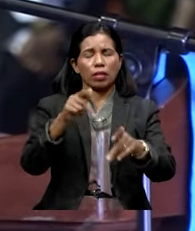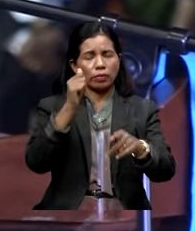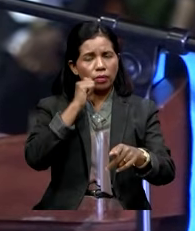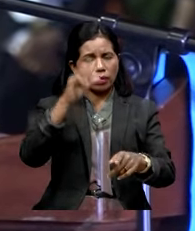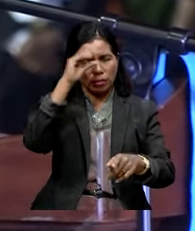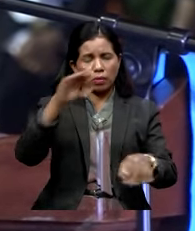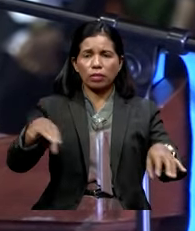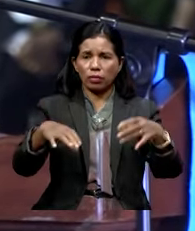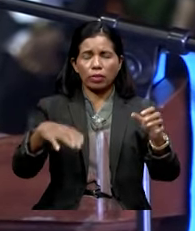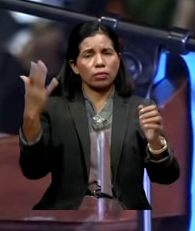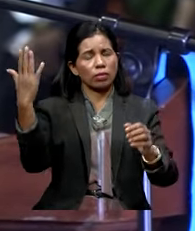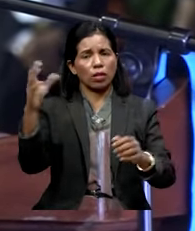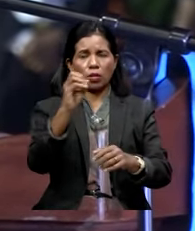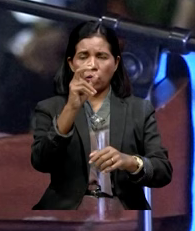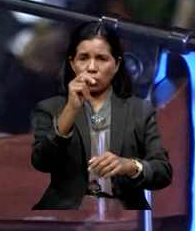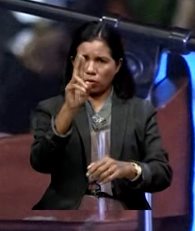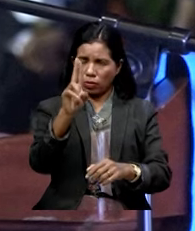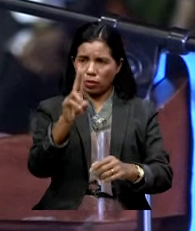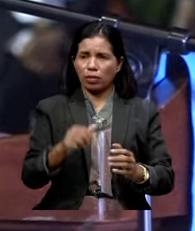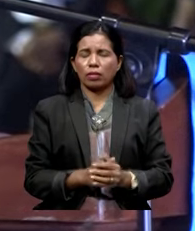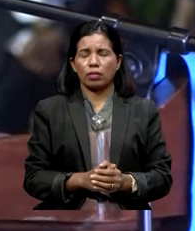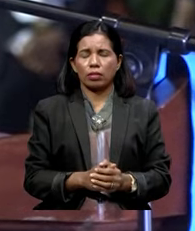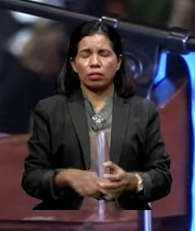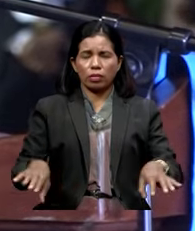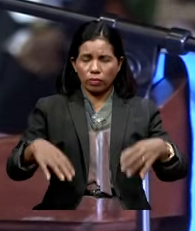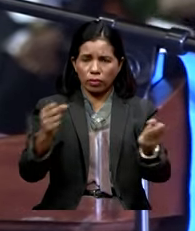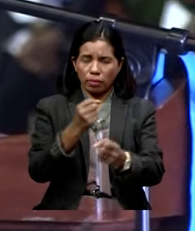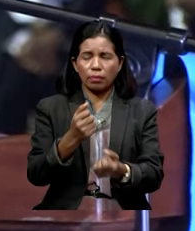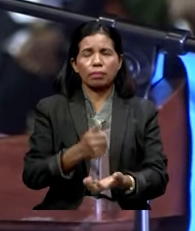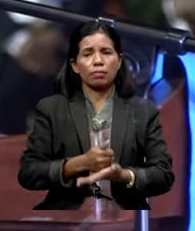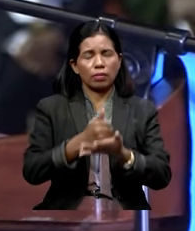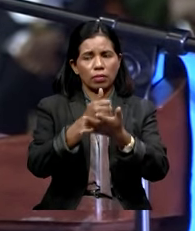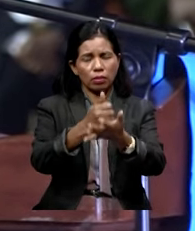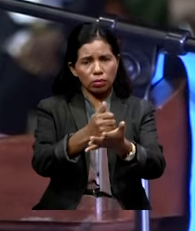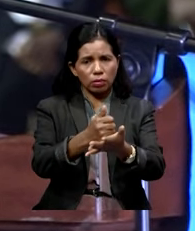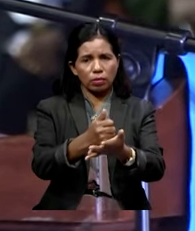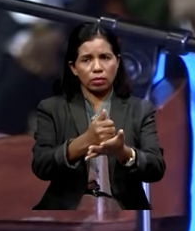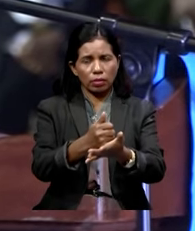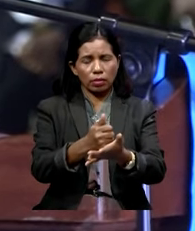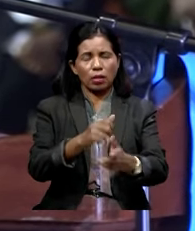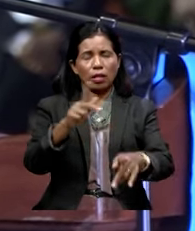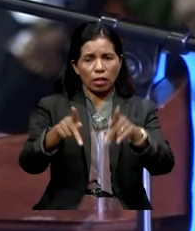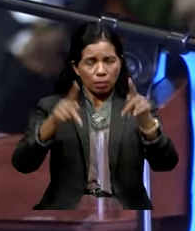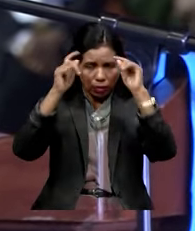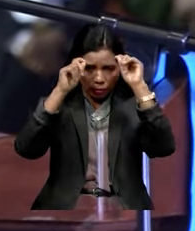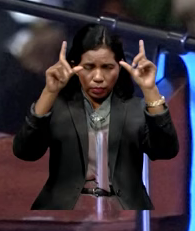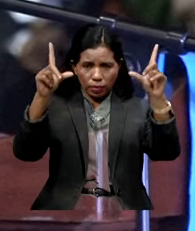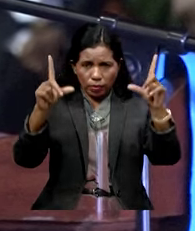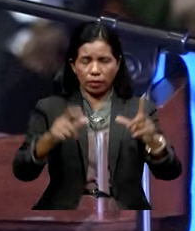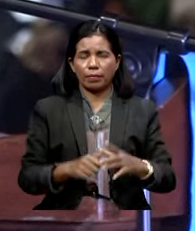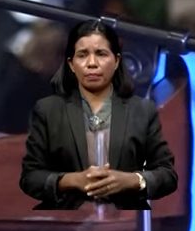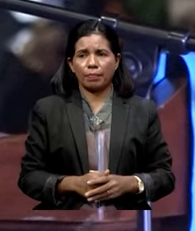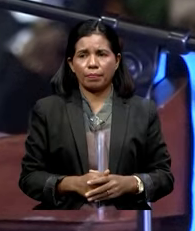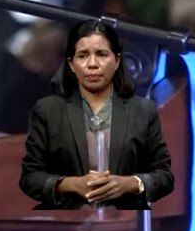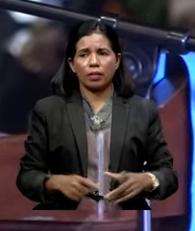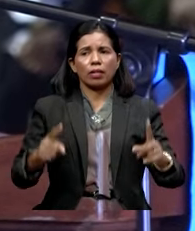das Nações Unidas, lutaram para apoiar o povo timorense na,